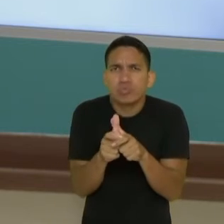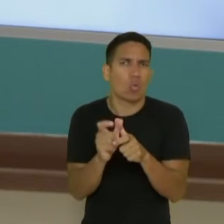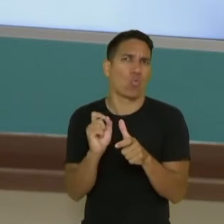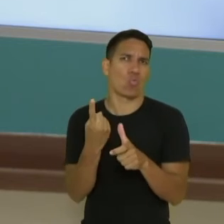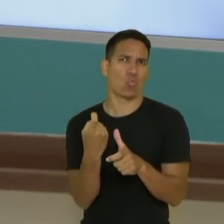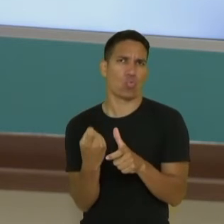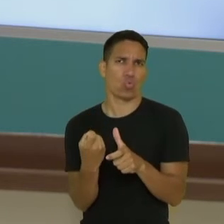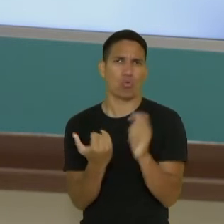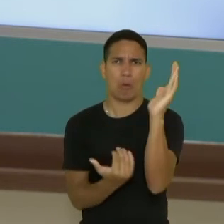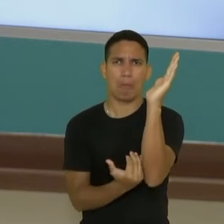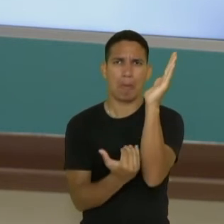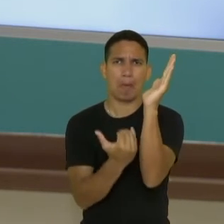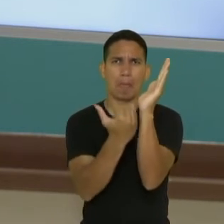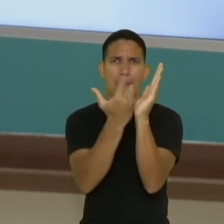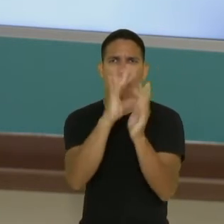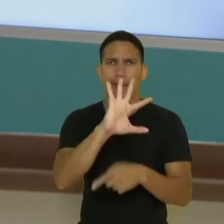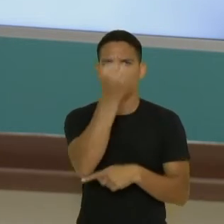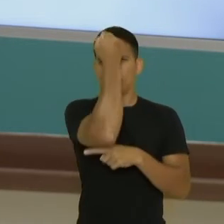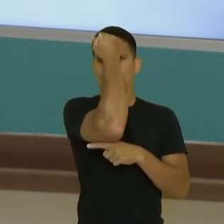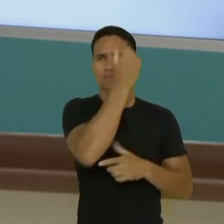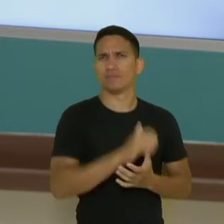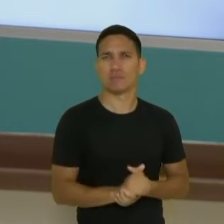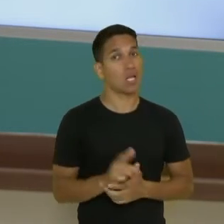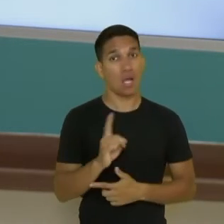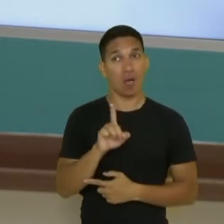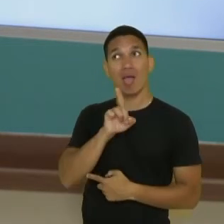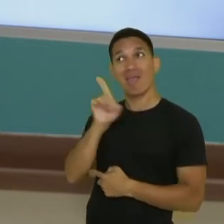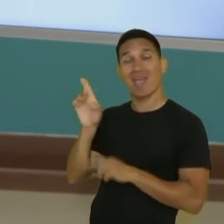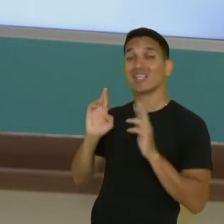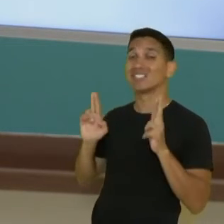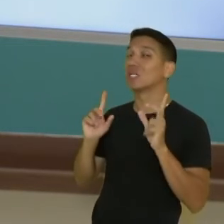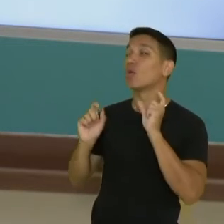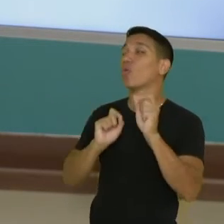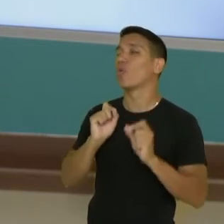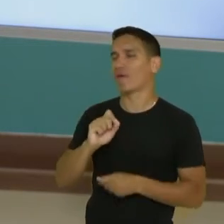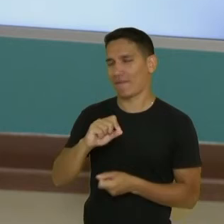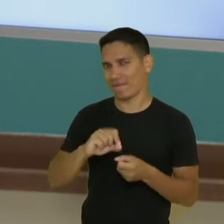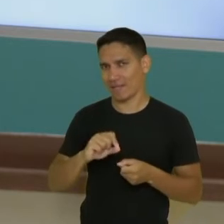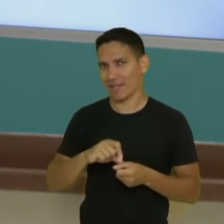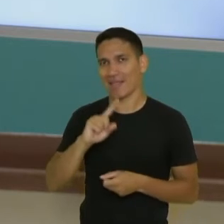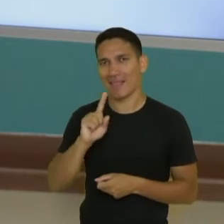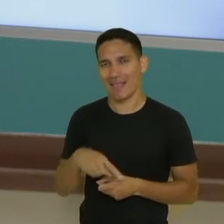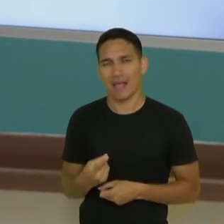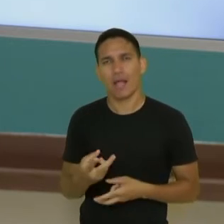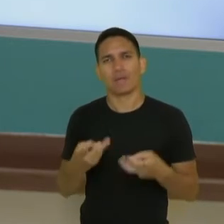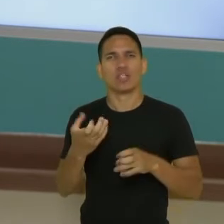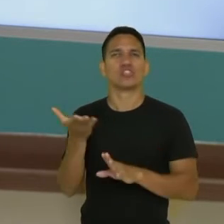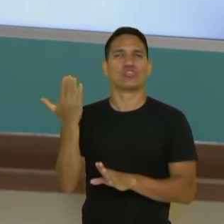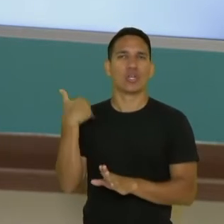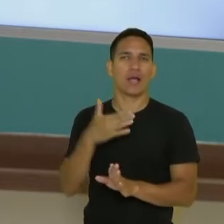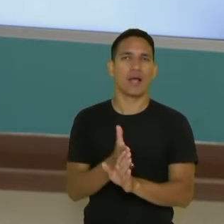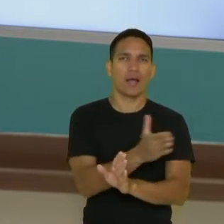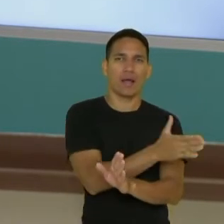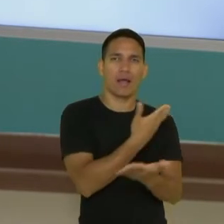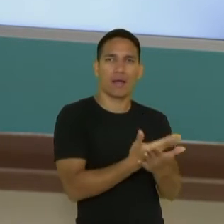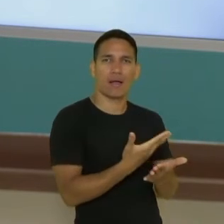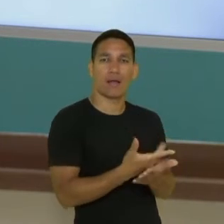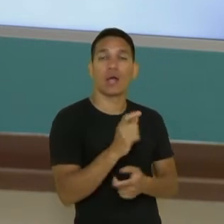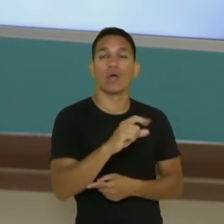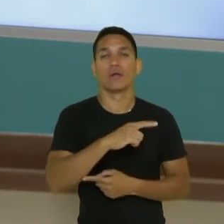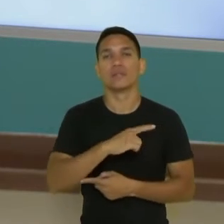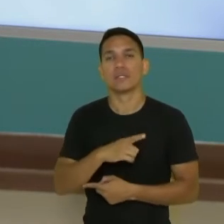escalada, né, estereotipada. Essa escola, então, como a gente viu já na aula passada, vai se